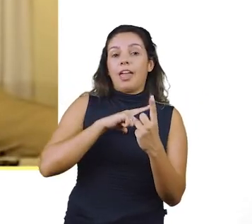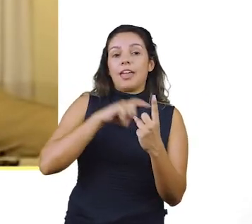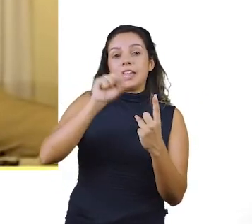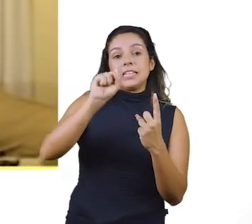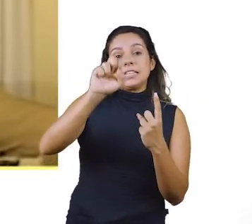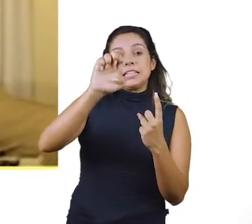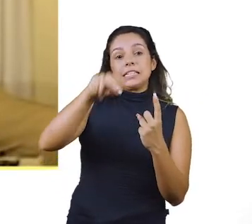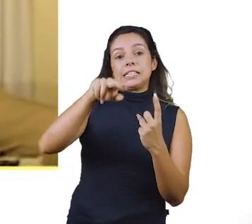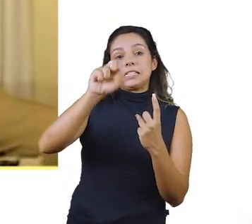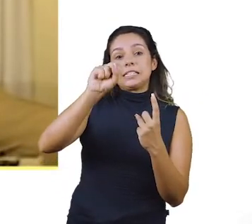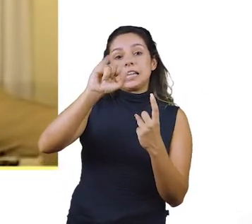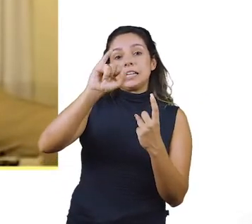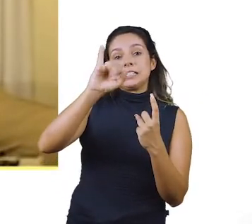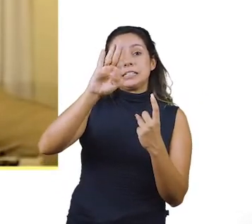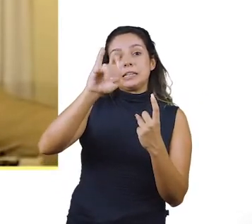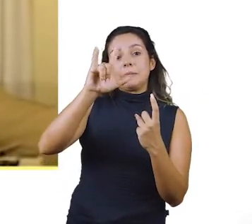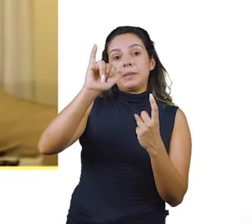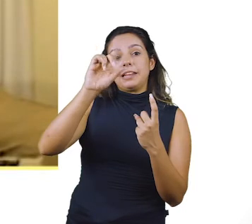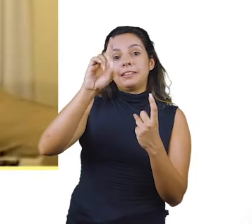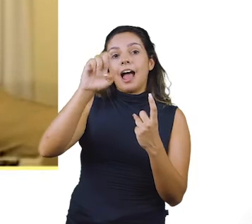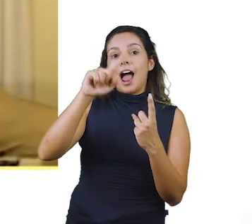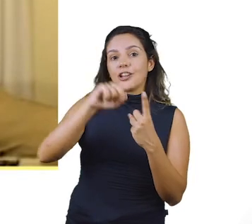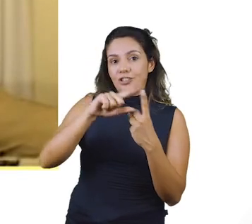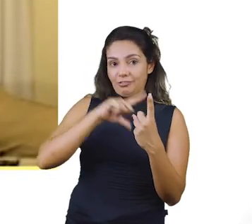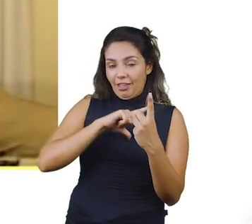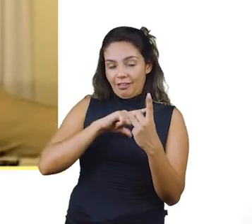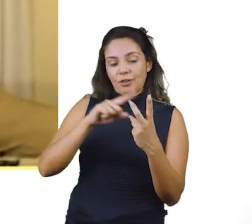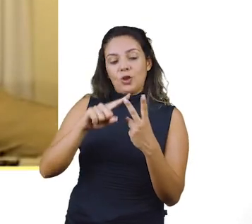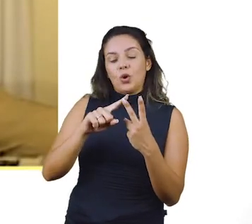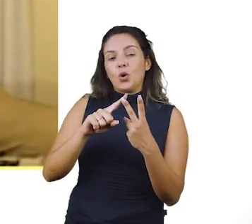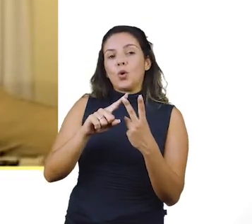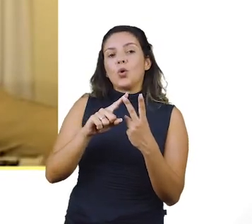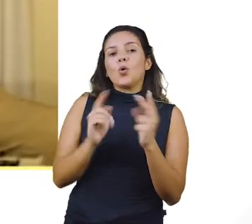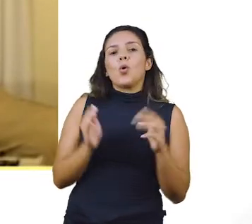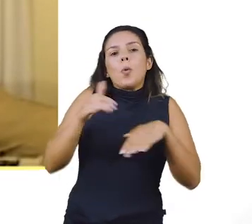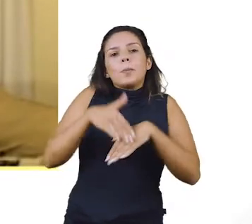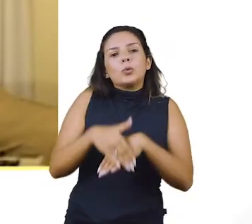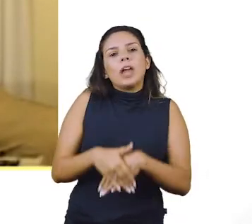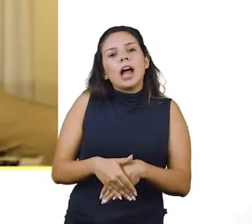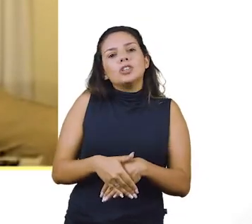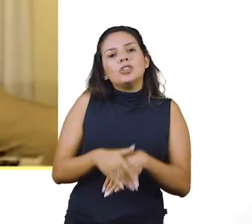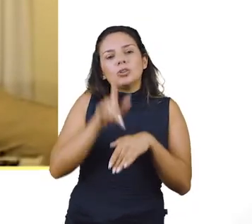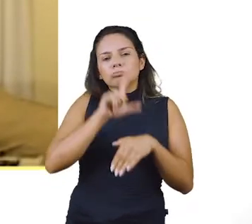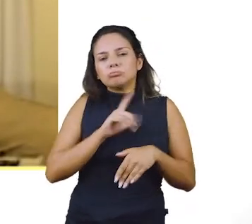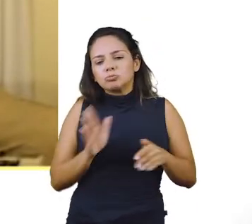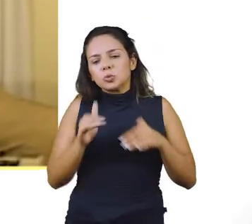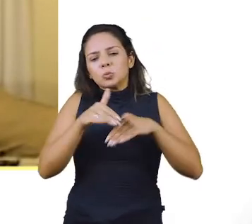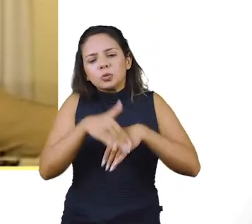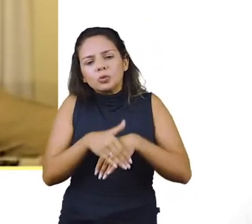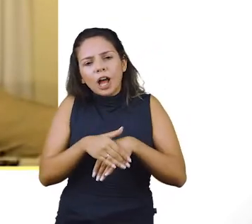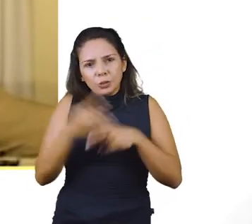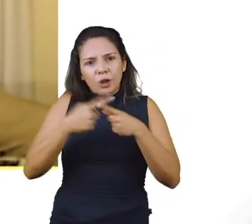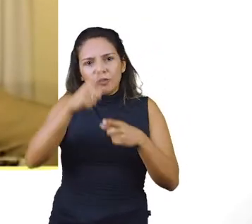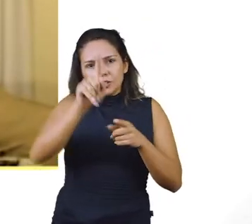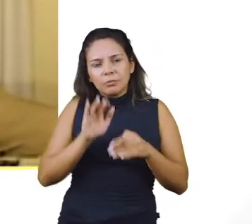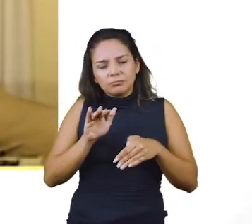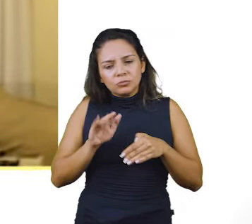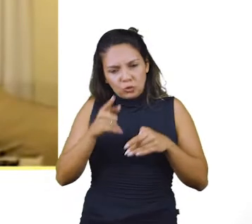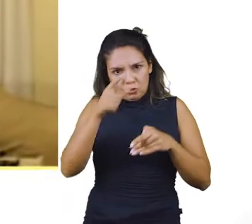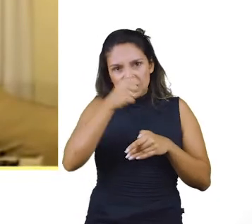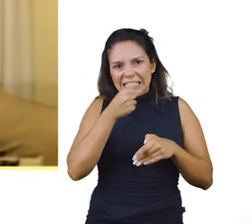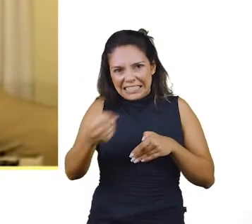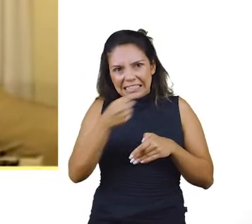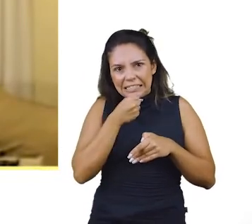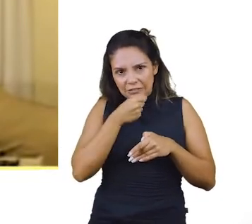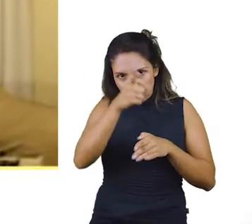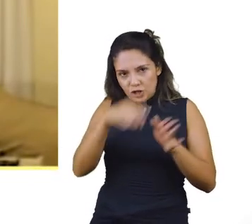como o Carlos falou, é isso, a entrevista ela é um momento de humildade, de separar, ouvir outra pessoa, para entender